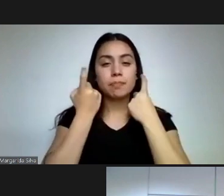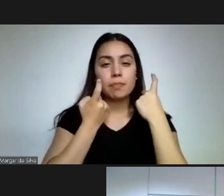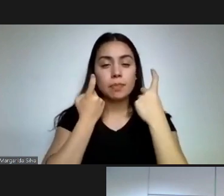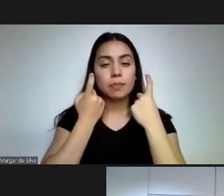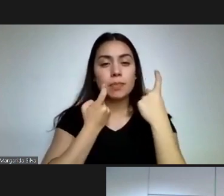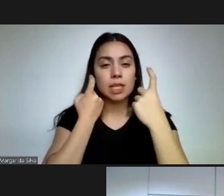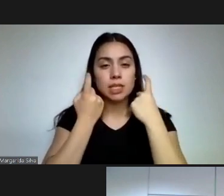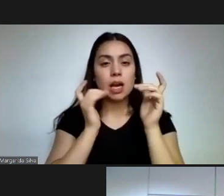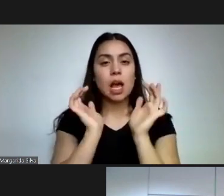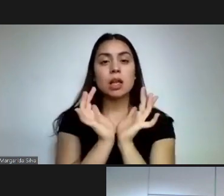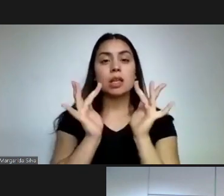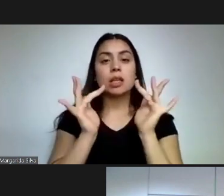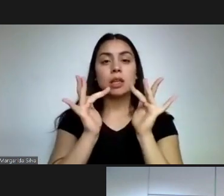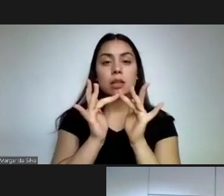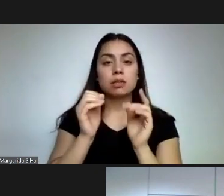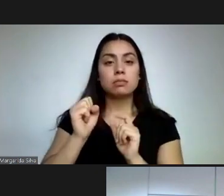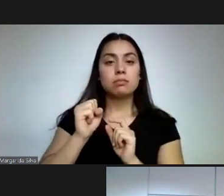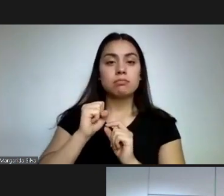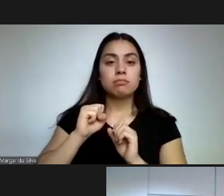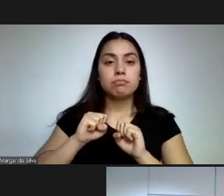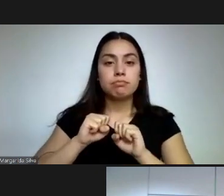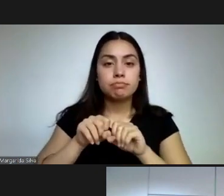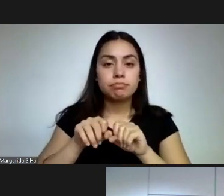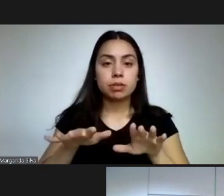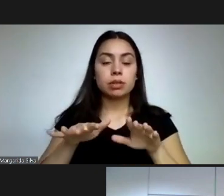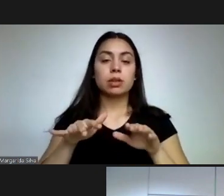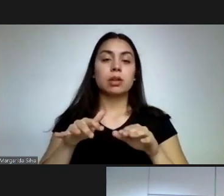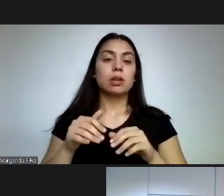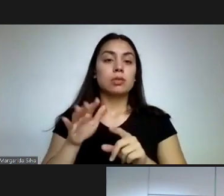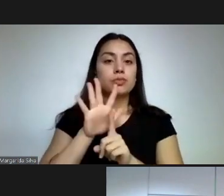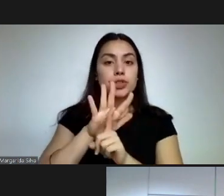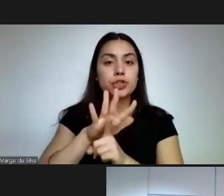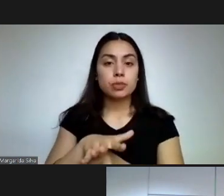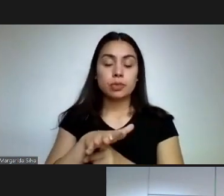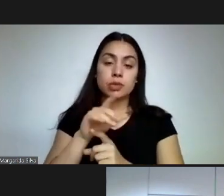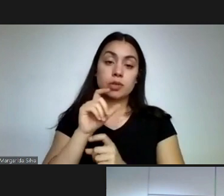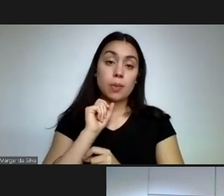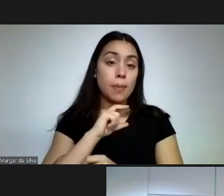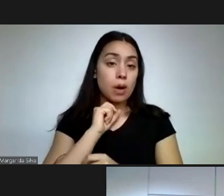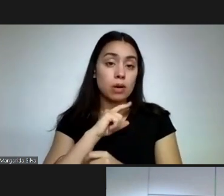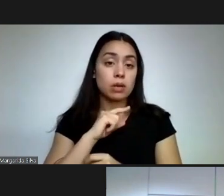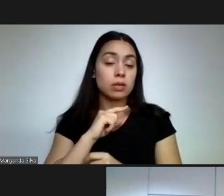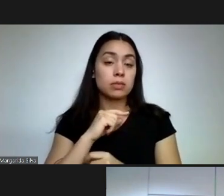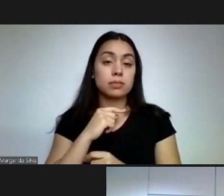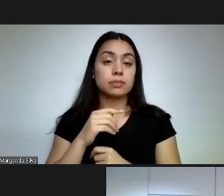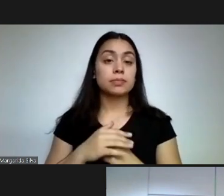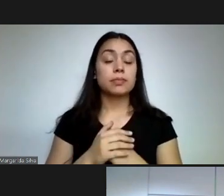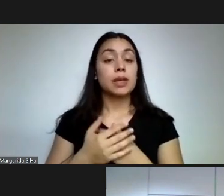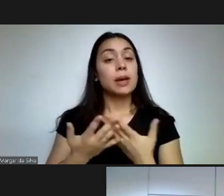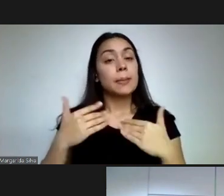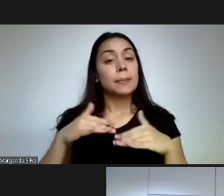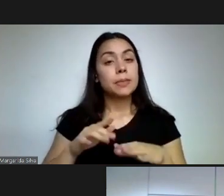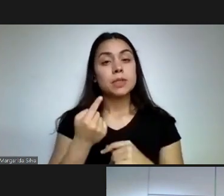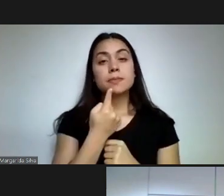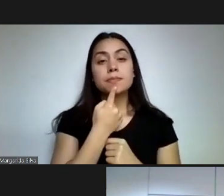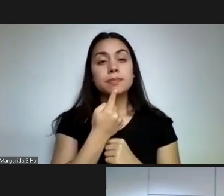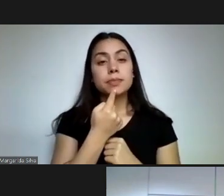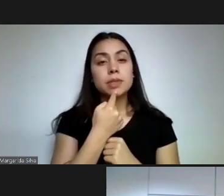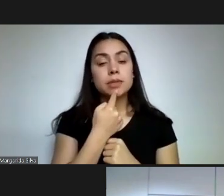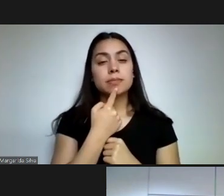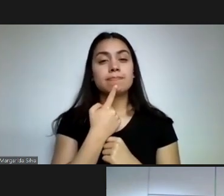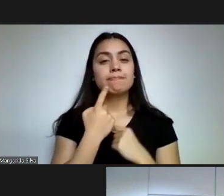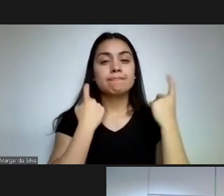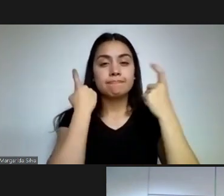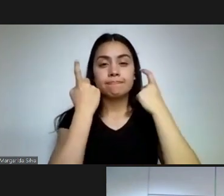e de como é que podem perpetuar estas imagens, como um dos sistemas que perpetua muitas vezes estereótipos, mas também haver uma reflexão sobre